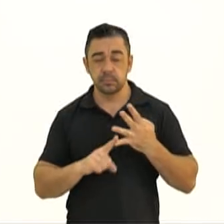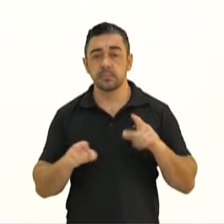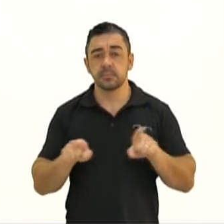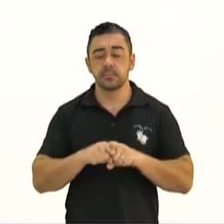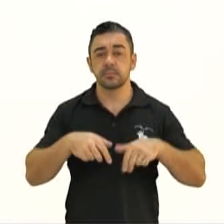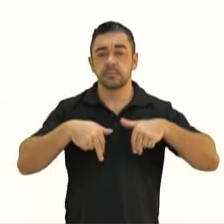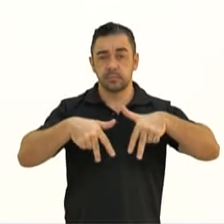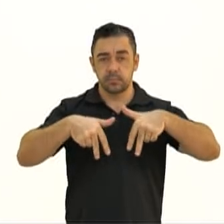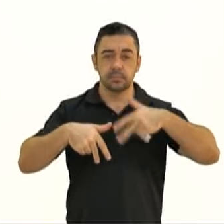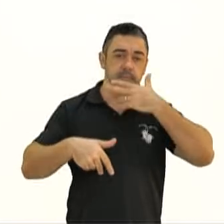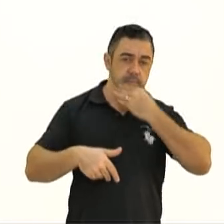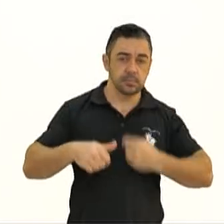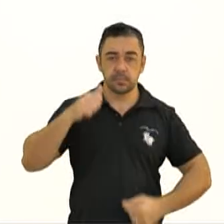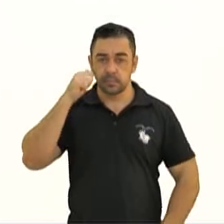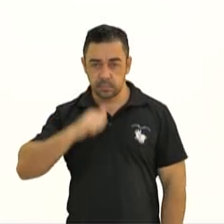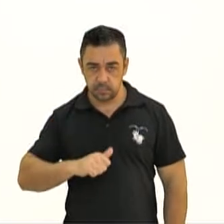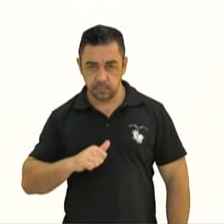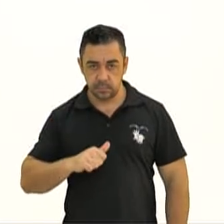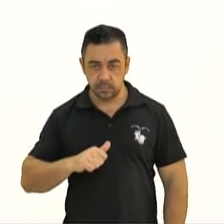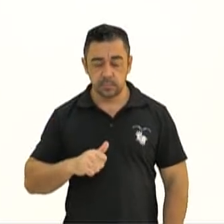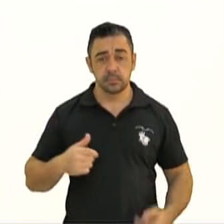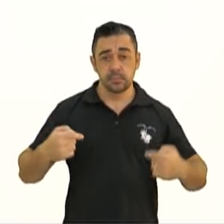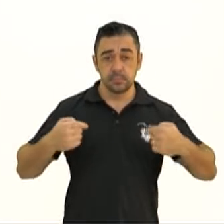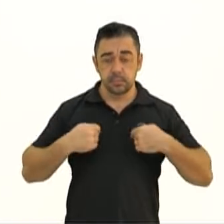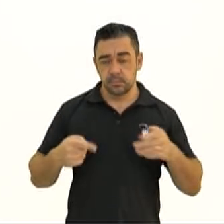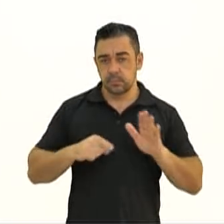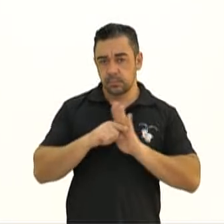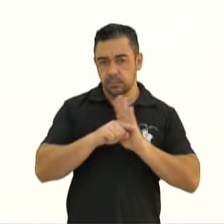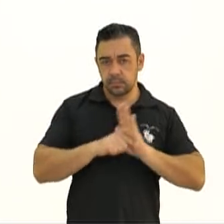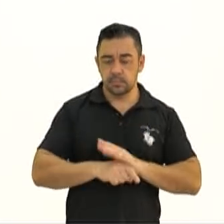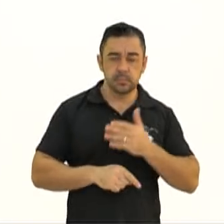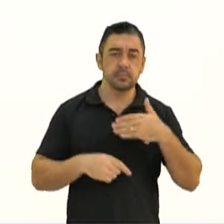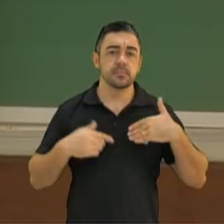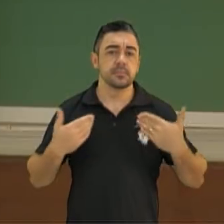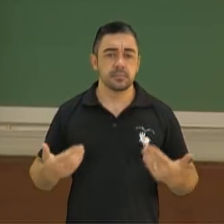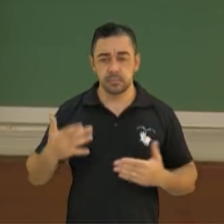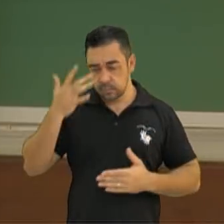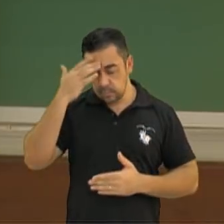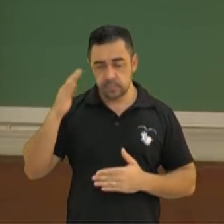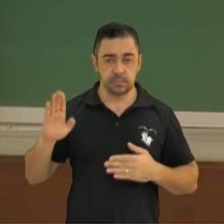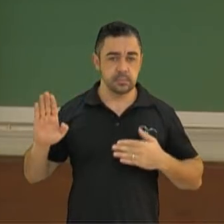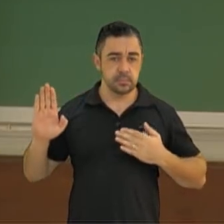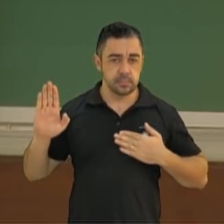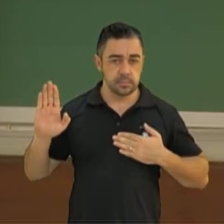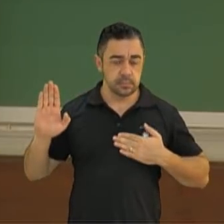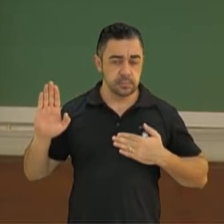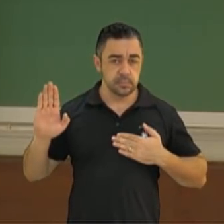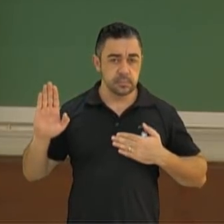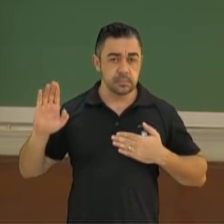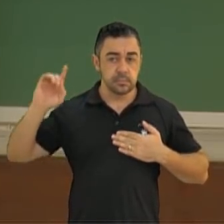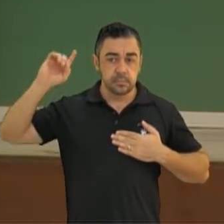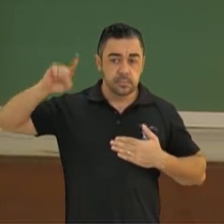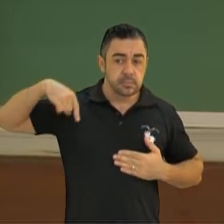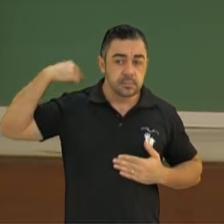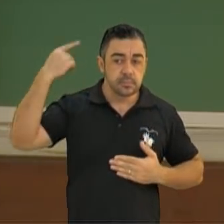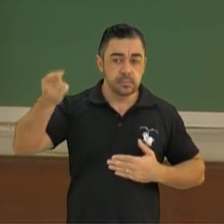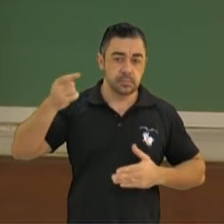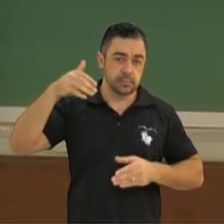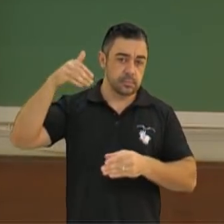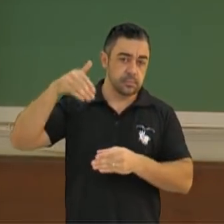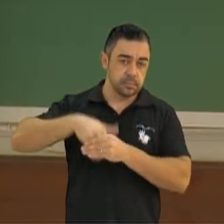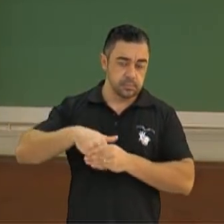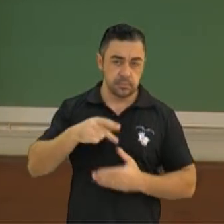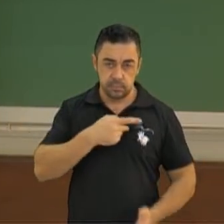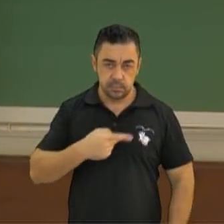uma pesquisa para saber qual é o candidato que está mais cotado nas próximas eleições